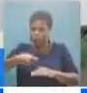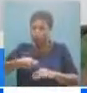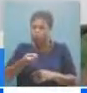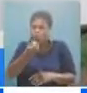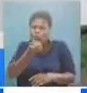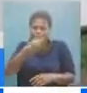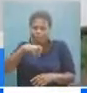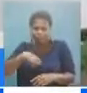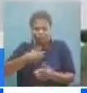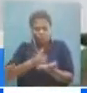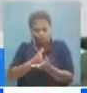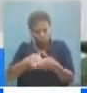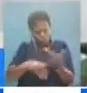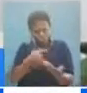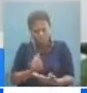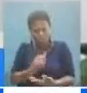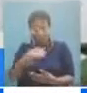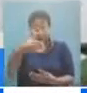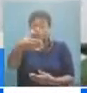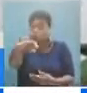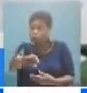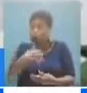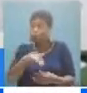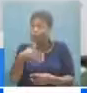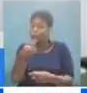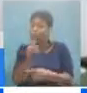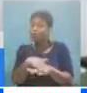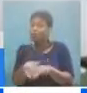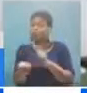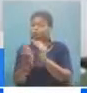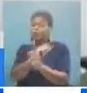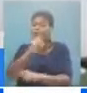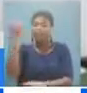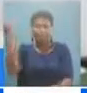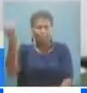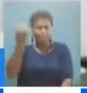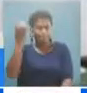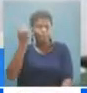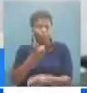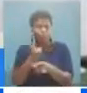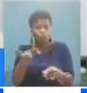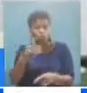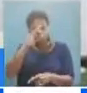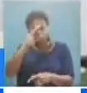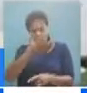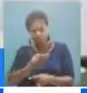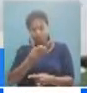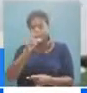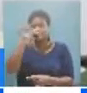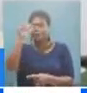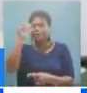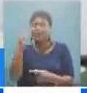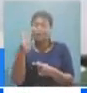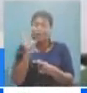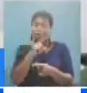neste país e irá continuar certamente a ser no futuro, sobretudo por causa das mudanças climáticas. Por isso, estou de certo modo orgulhosa